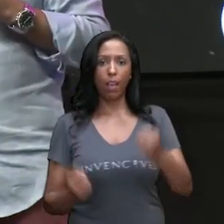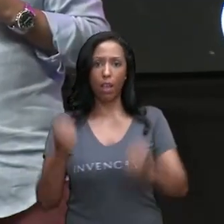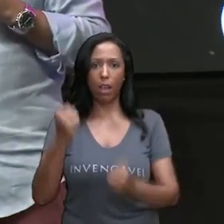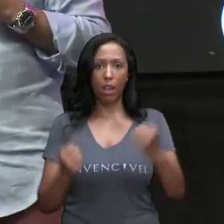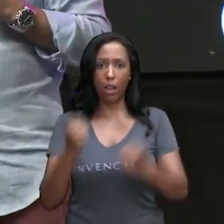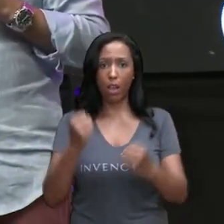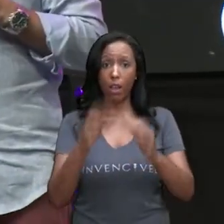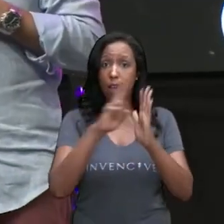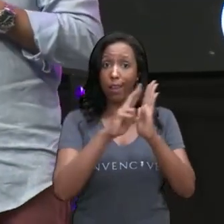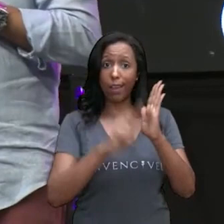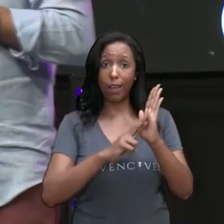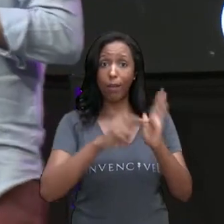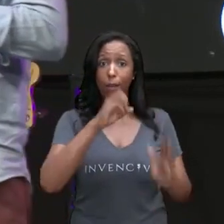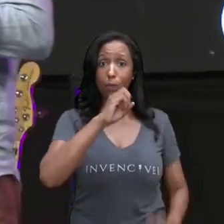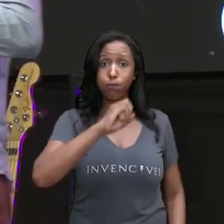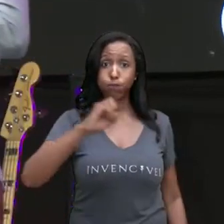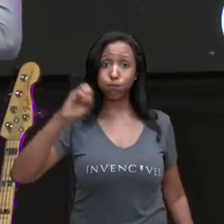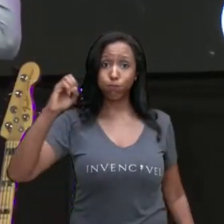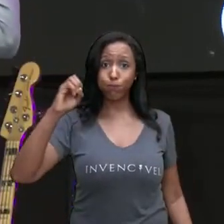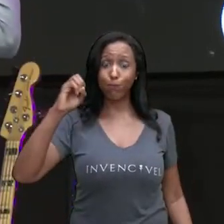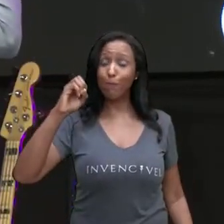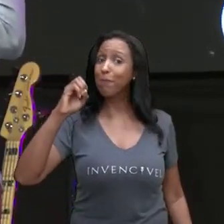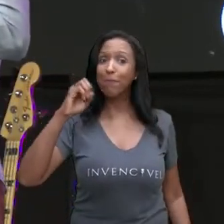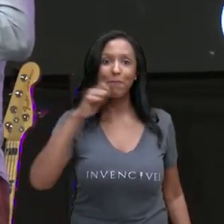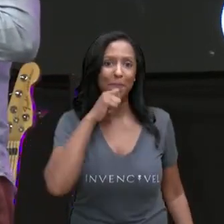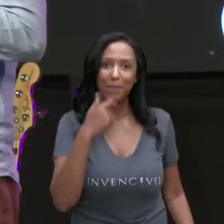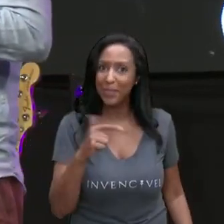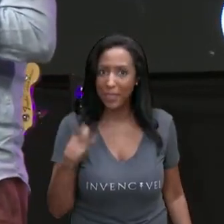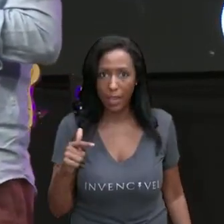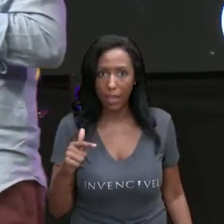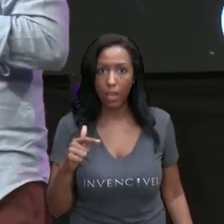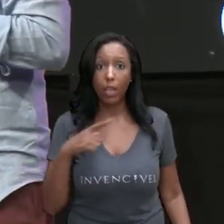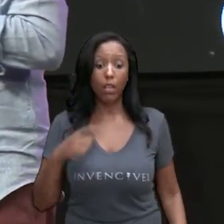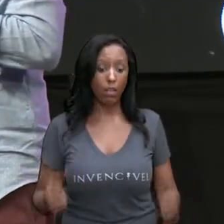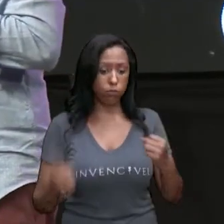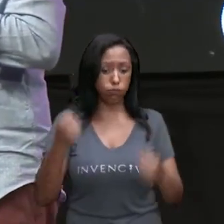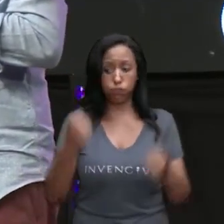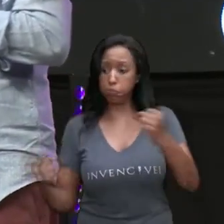atropelamento, só não é muito, é tão tumultuado que não dá nem para correr muito para atropelar com mais força,